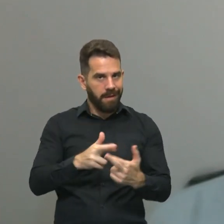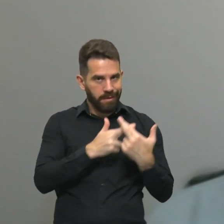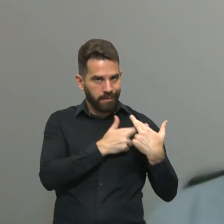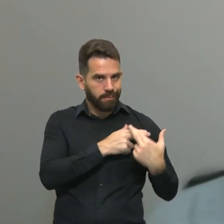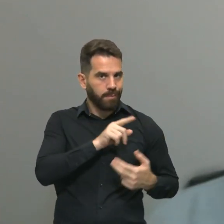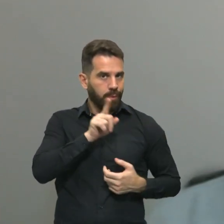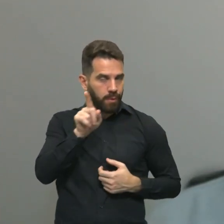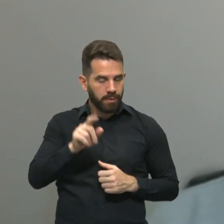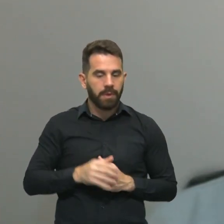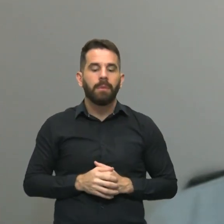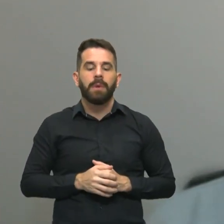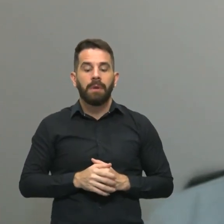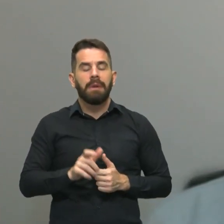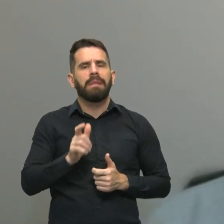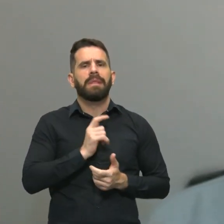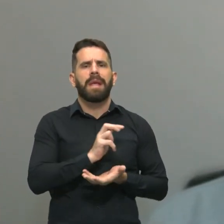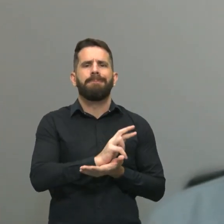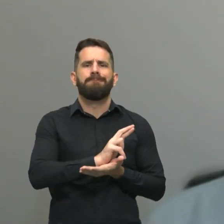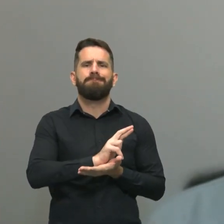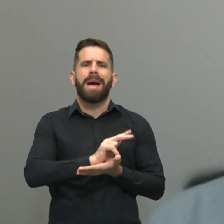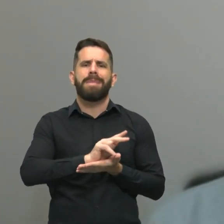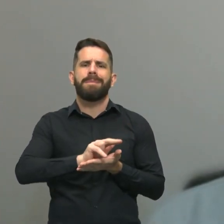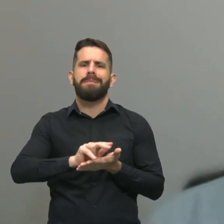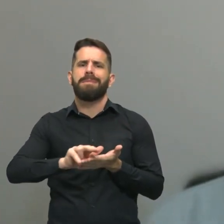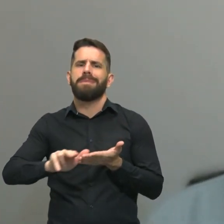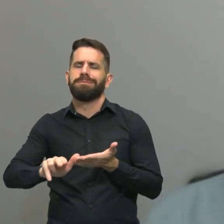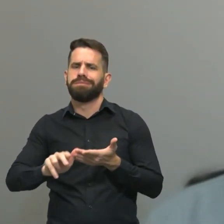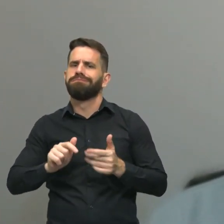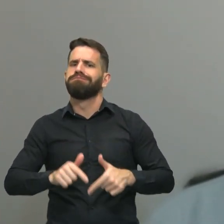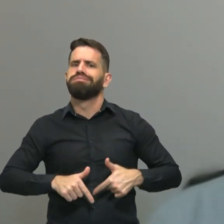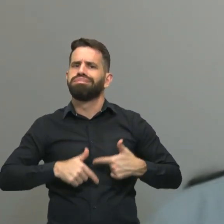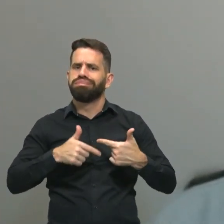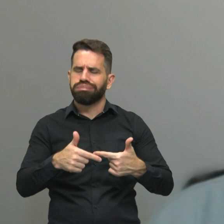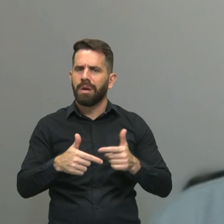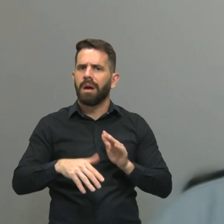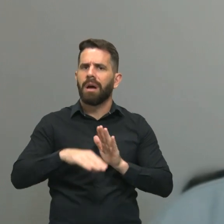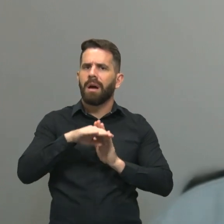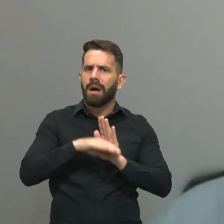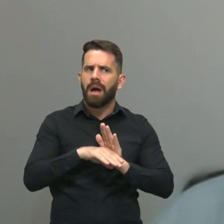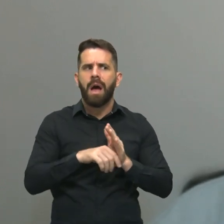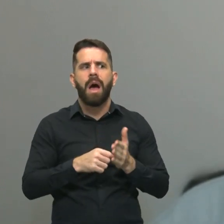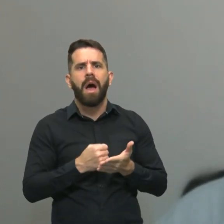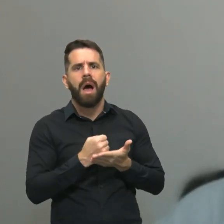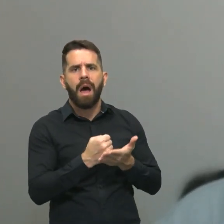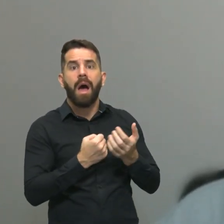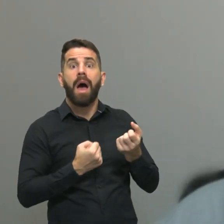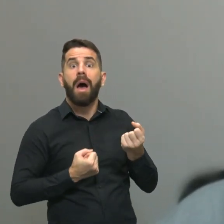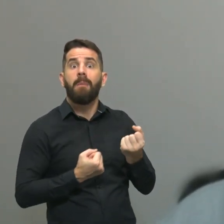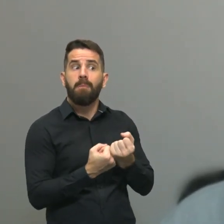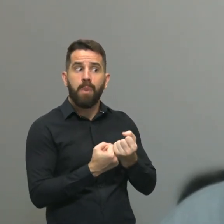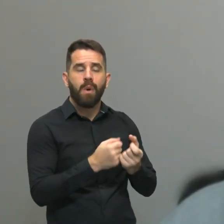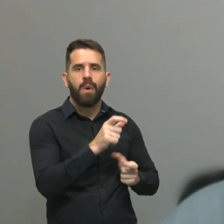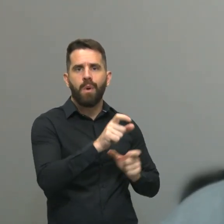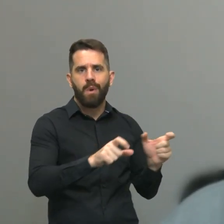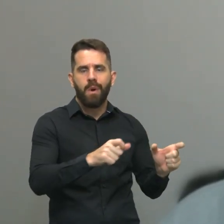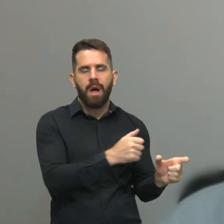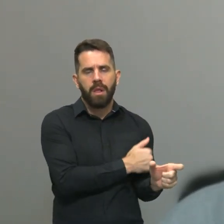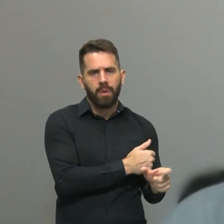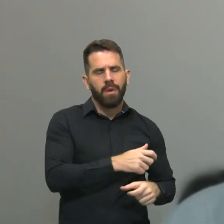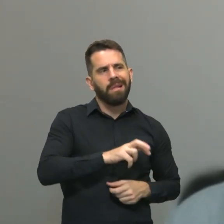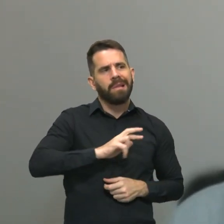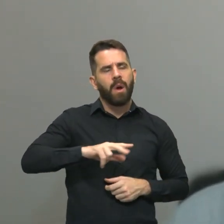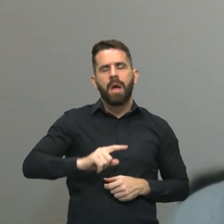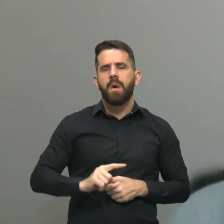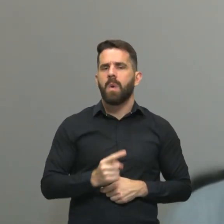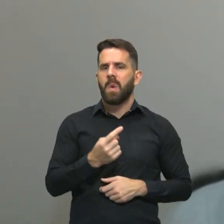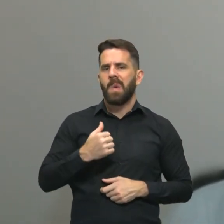uma diversidade de ações e de apoio ao estudante, que não é só a bolsa. Então, ele tem